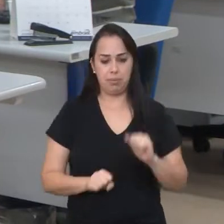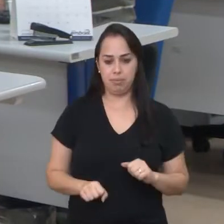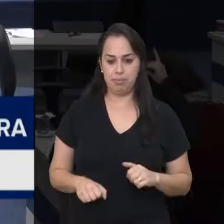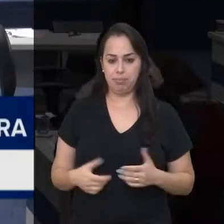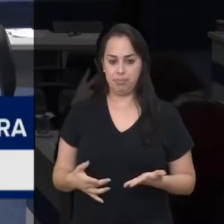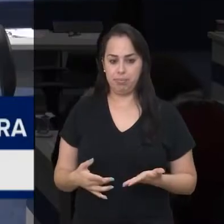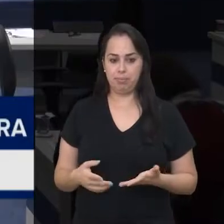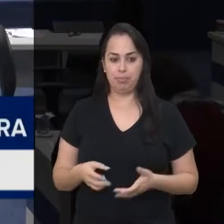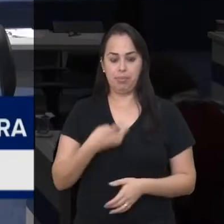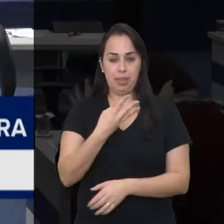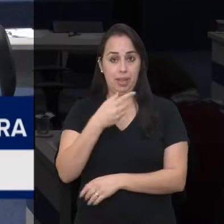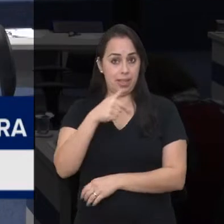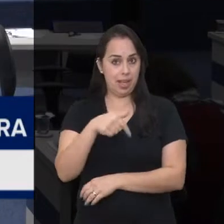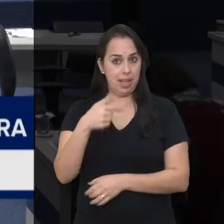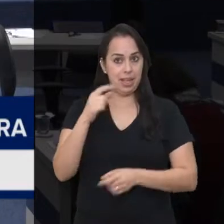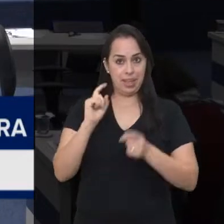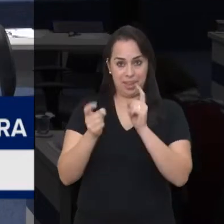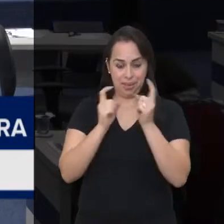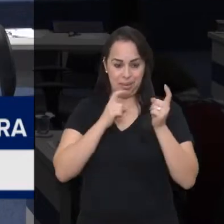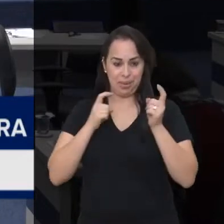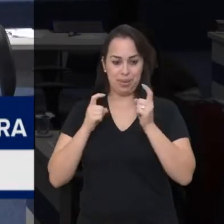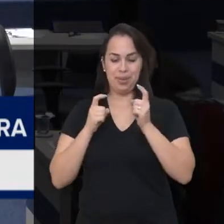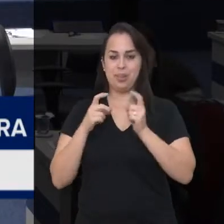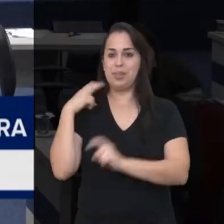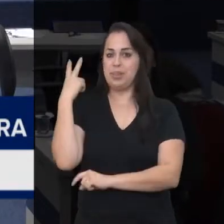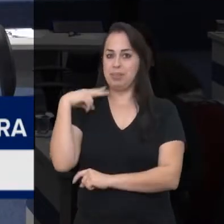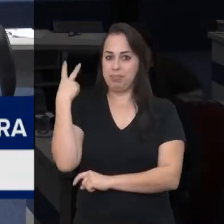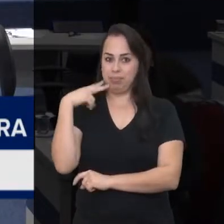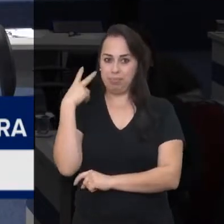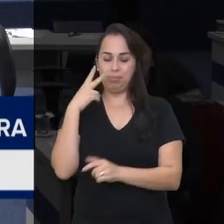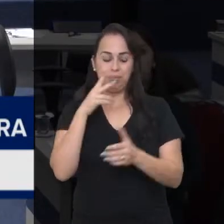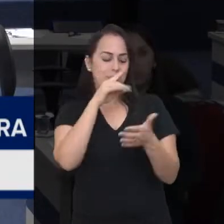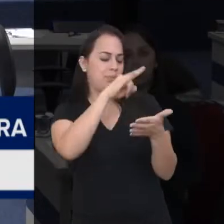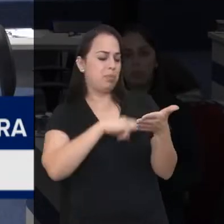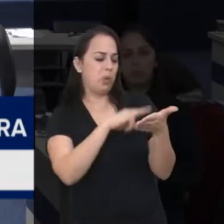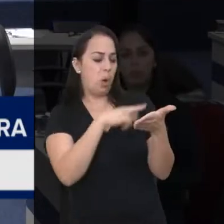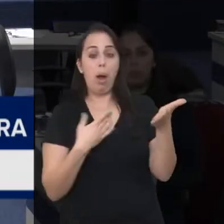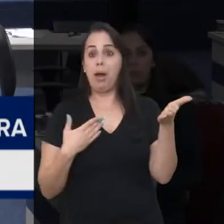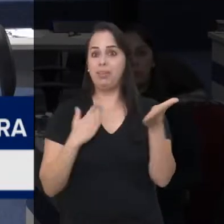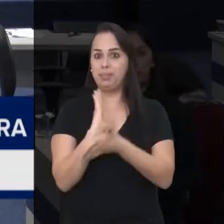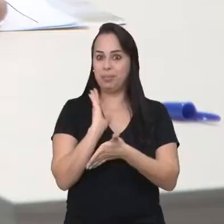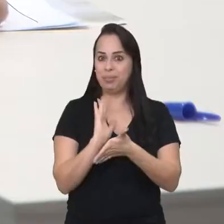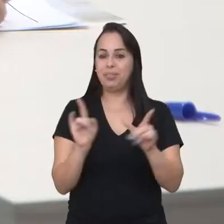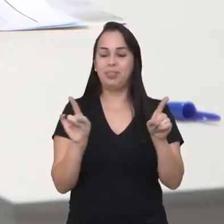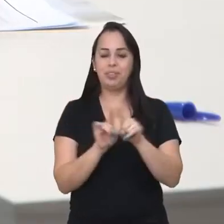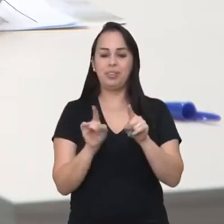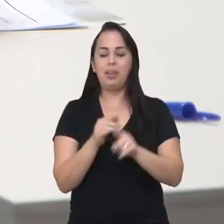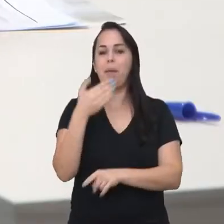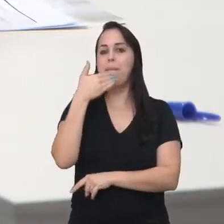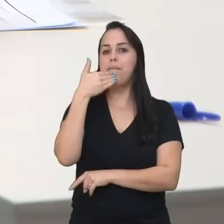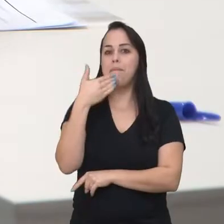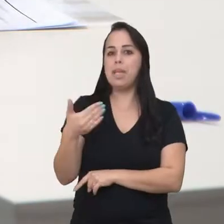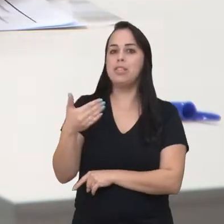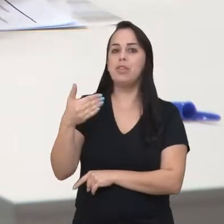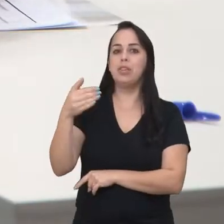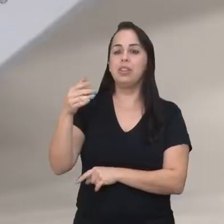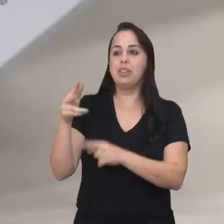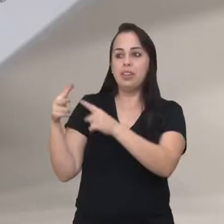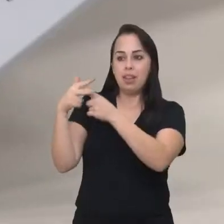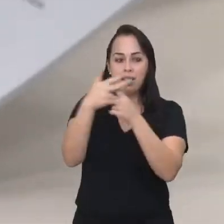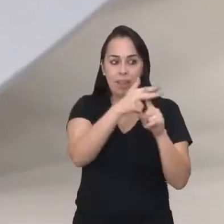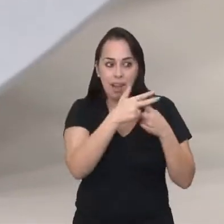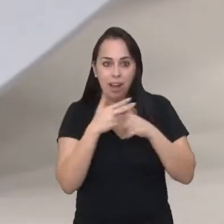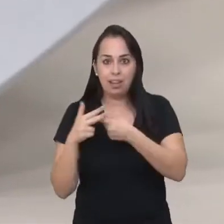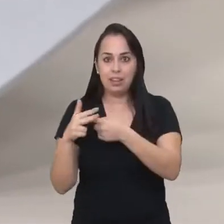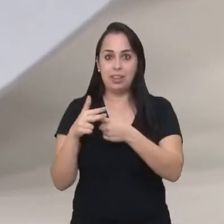município. Na 37ª sessão do ano, os vereadores aprovaram uma série de documentos, a maior parte com pedidos de serviços